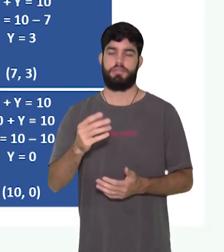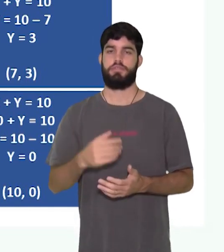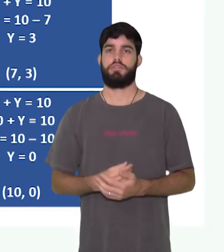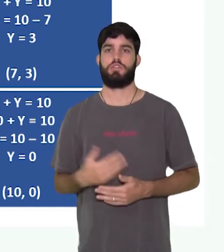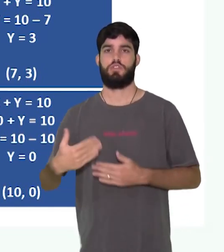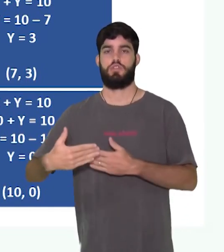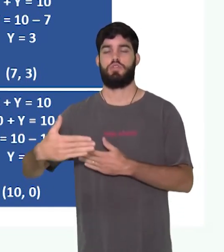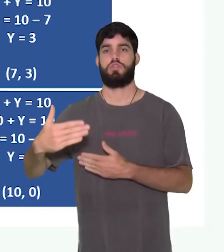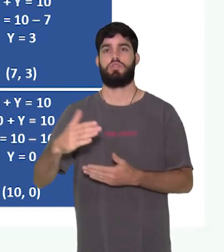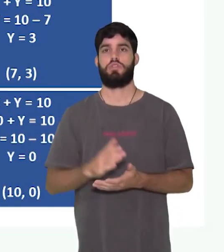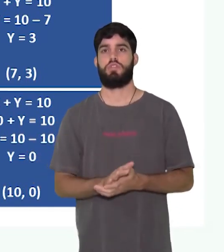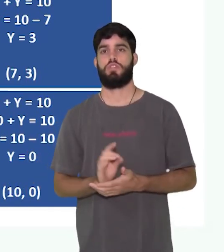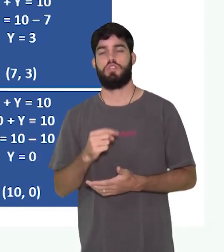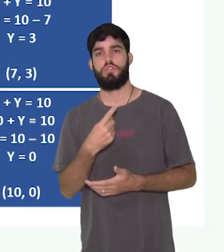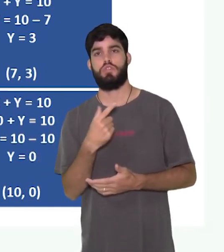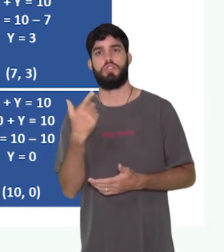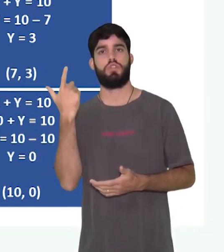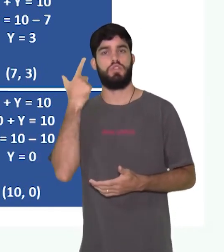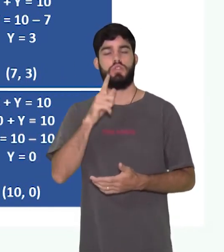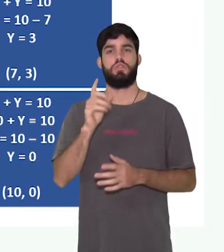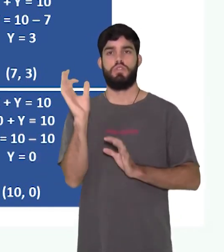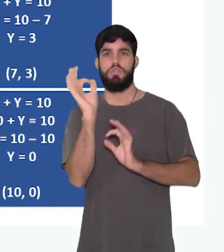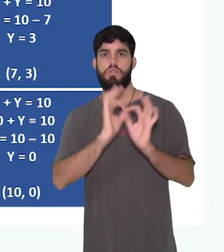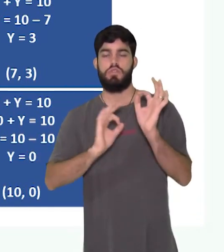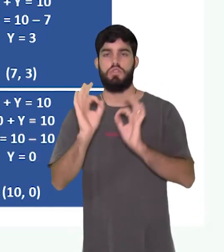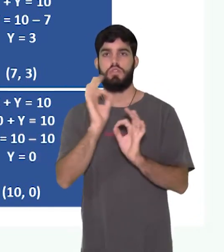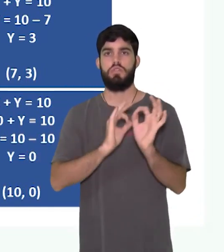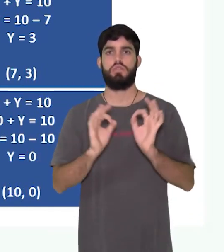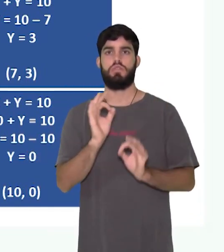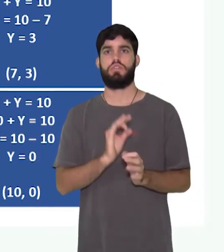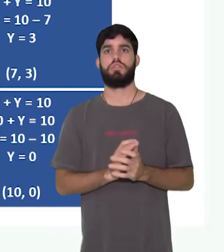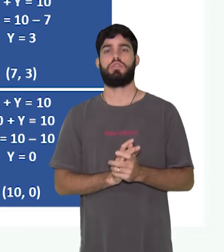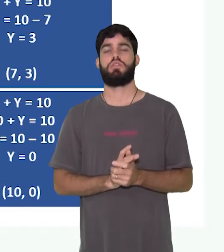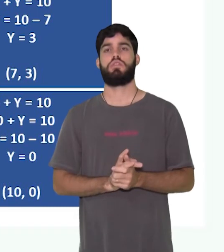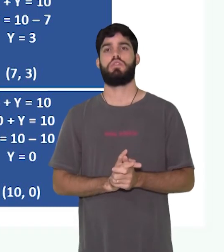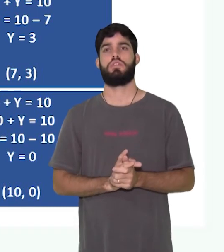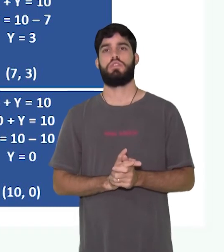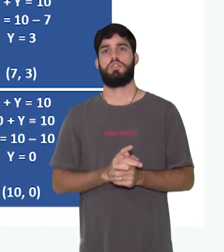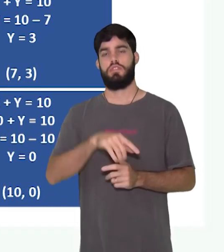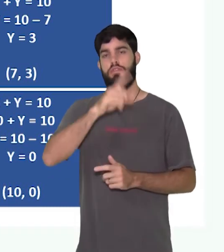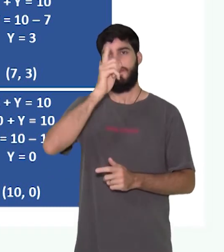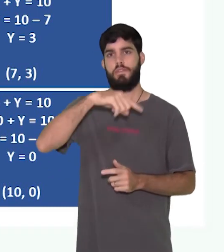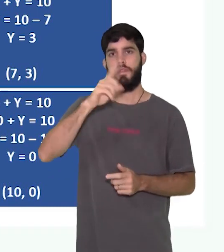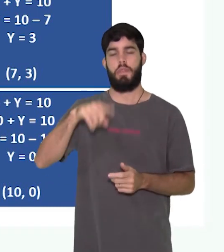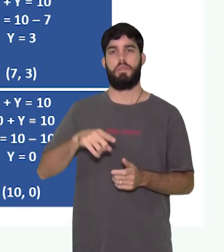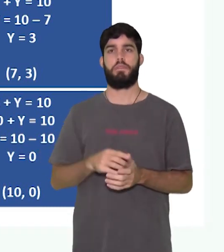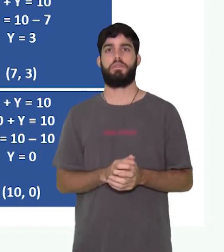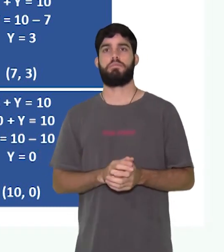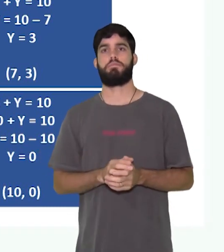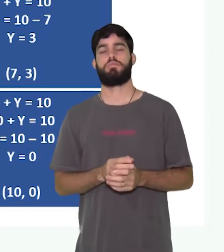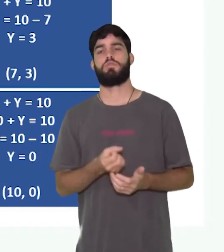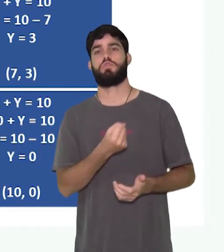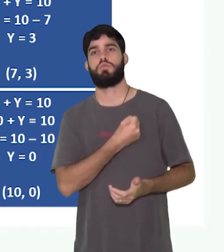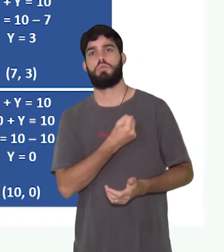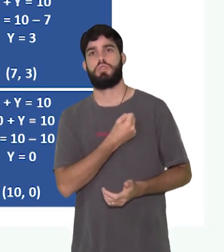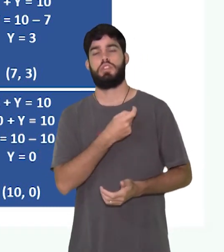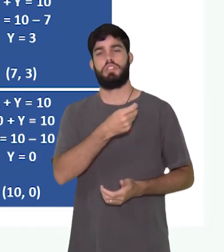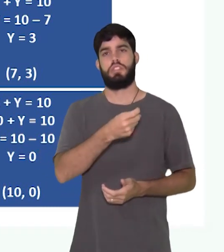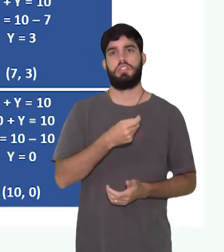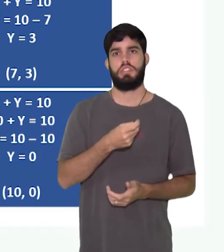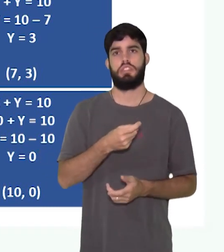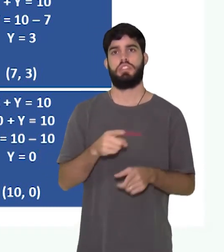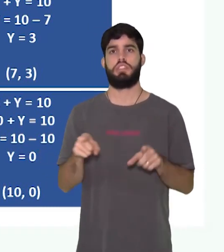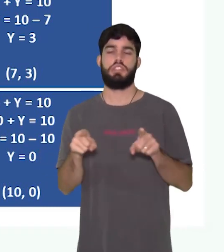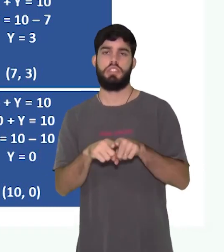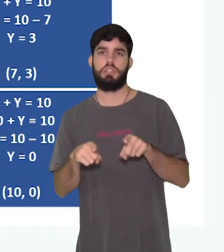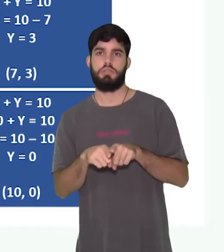sucessivamente nós conseguimos montar né todo é esse processo de variáveis atribuindo valores